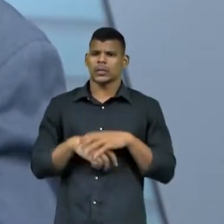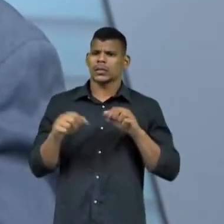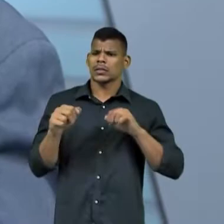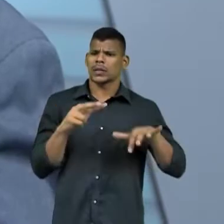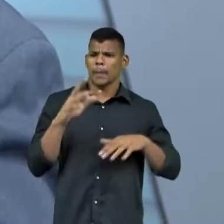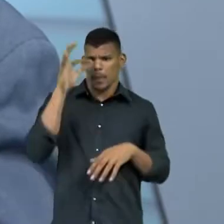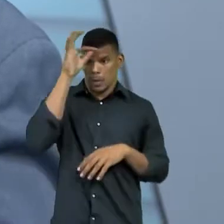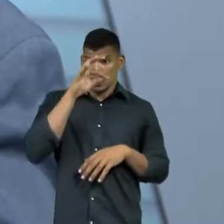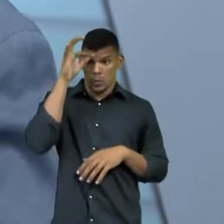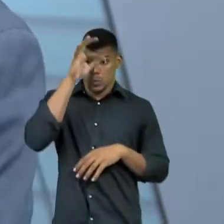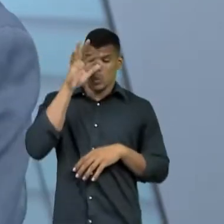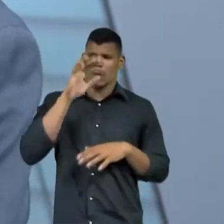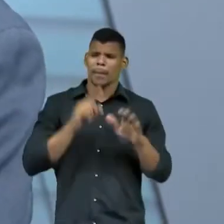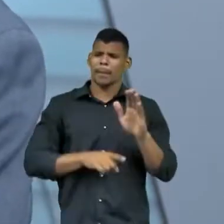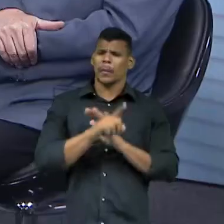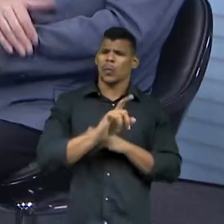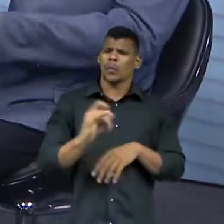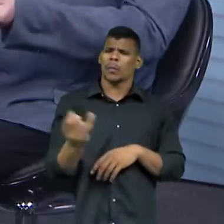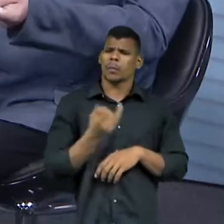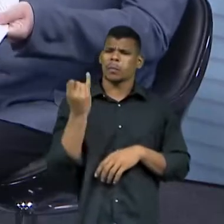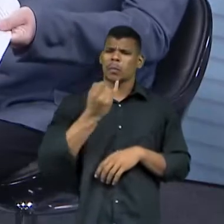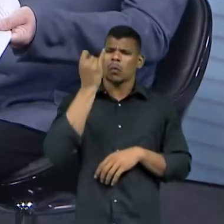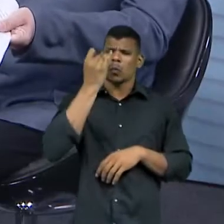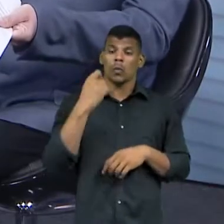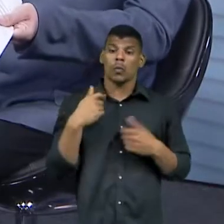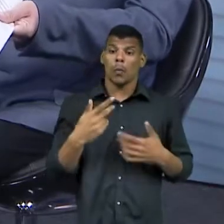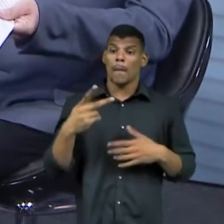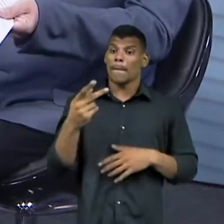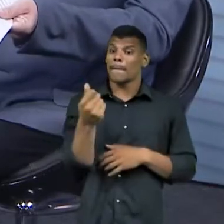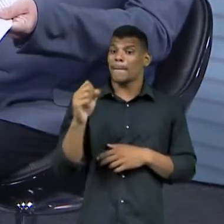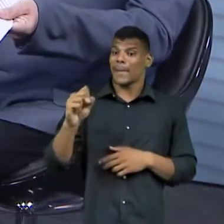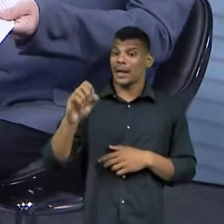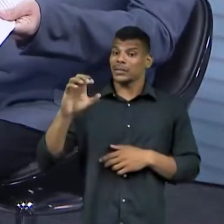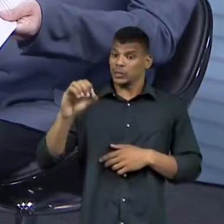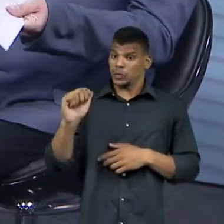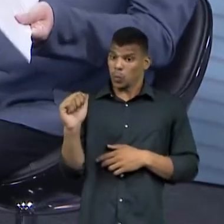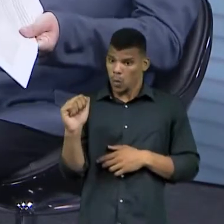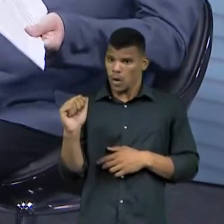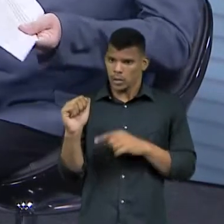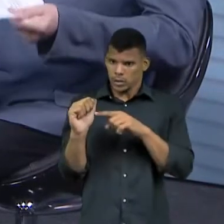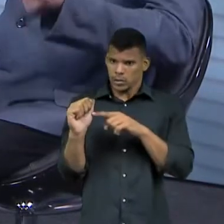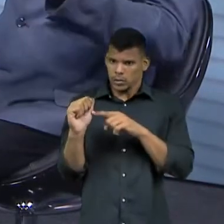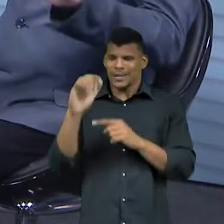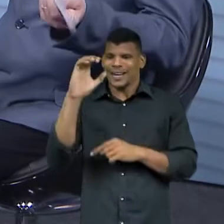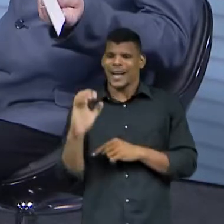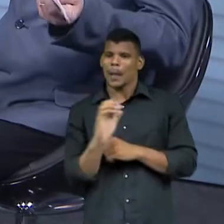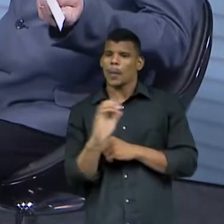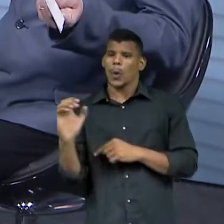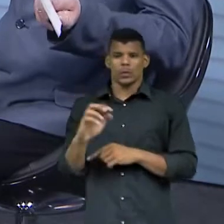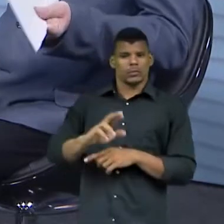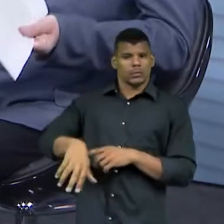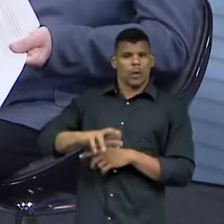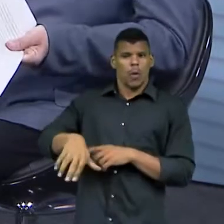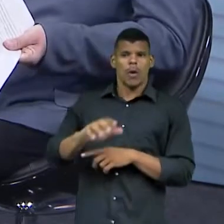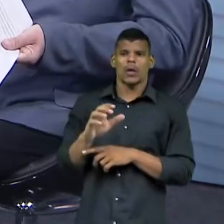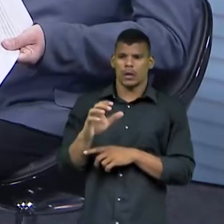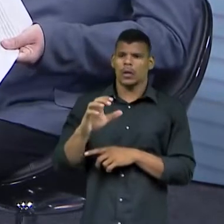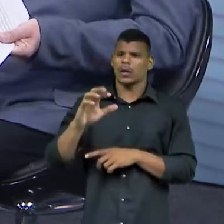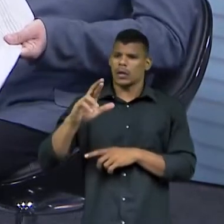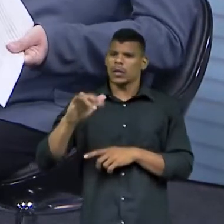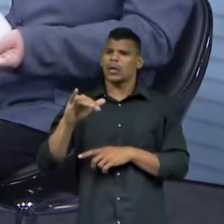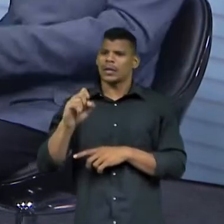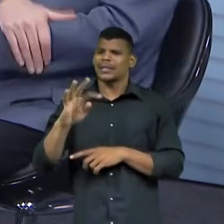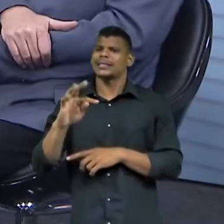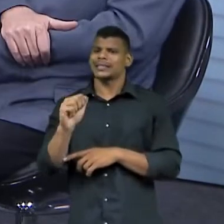Santa qual a importância dela e a Páscoa né porque ela não é só católica Ela é cristã e ela é até judia é Judá e